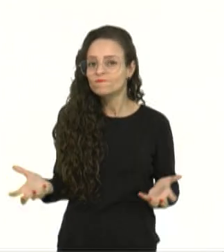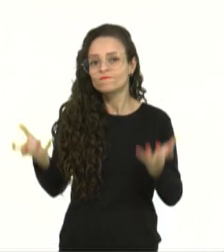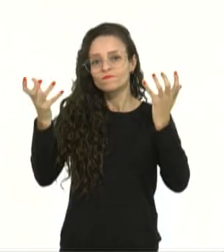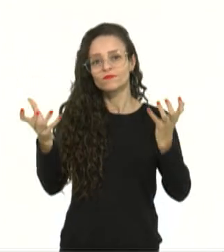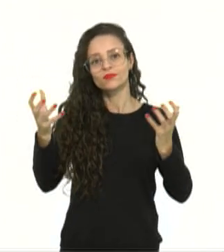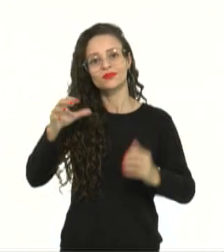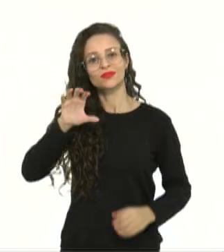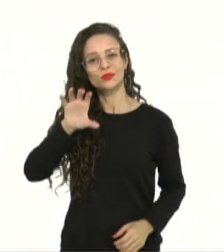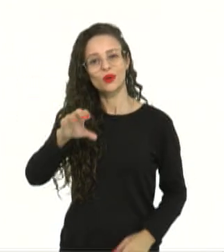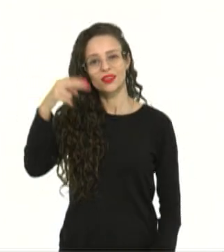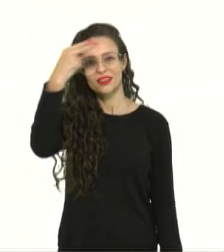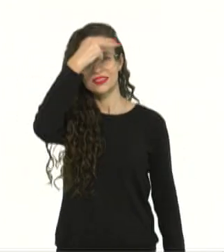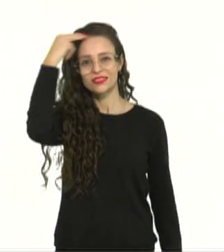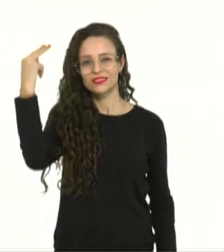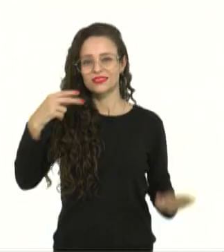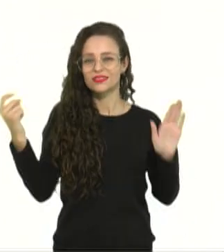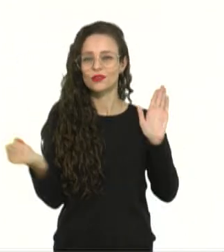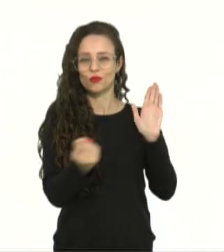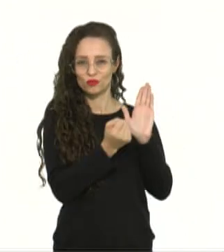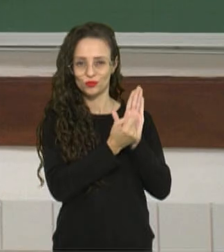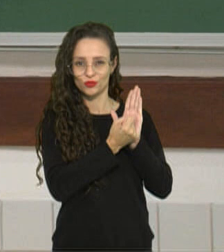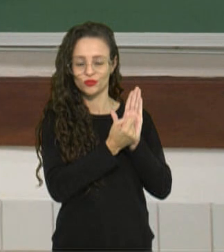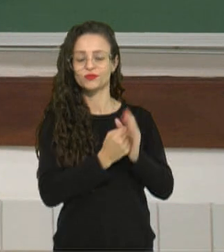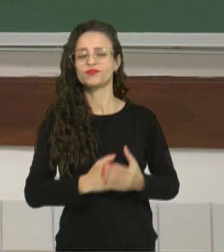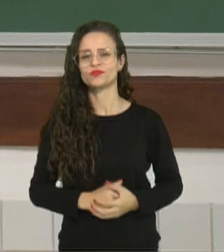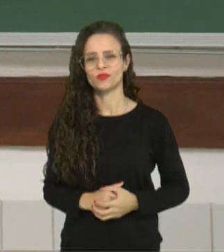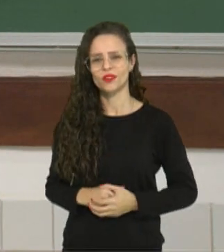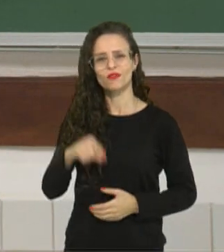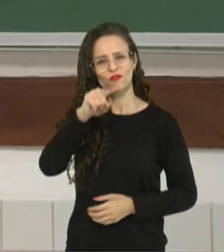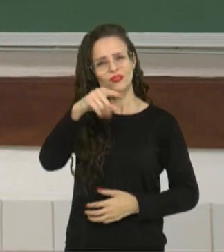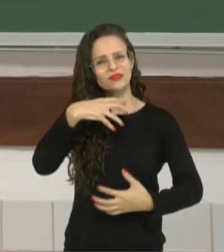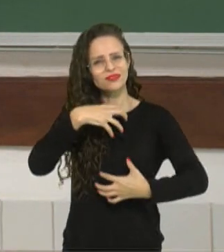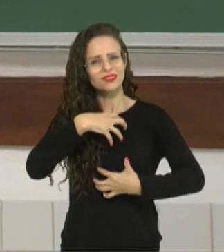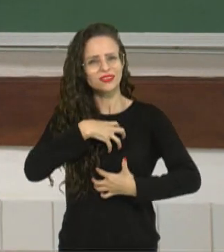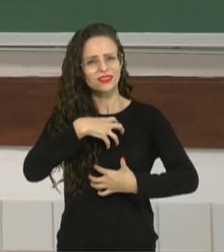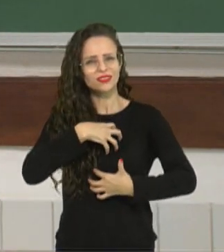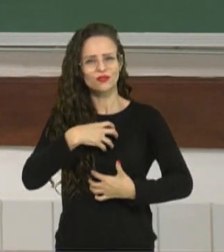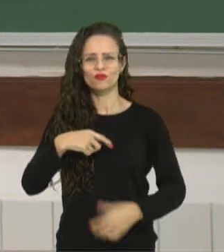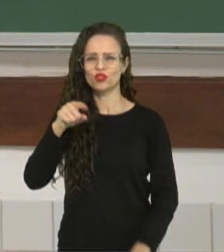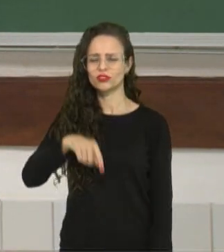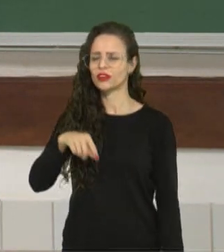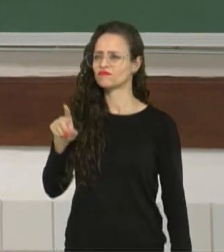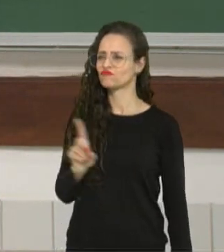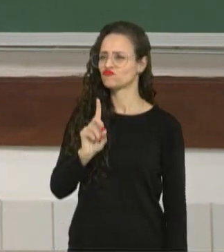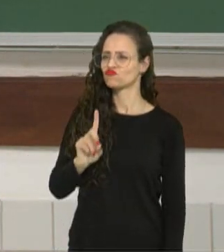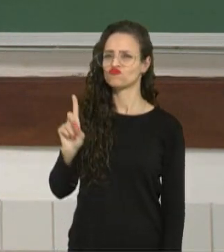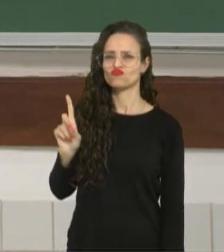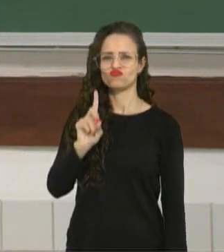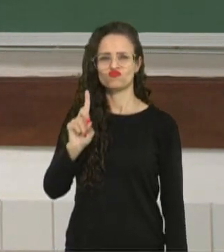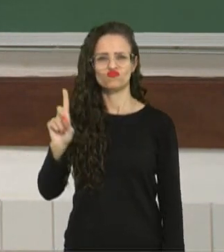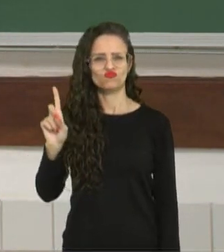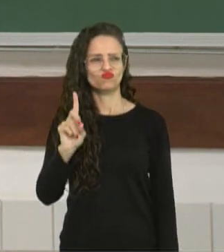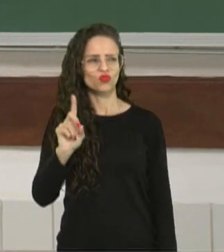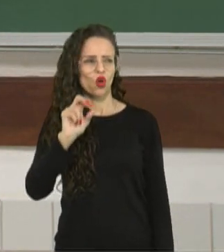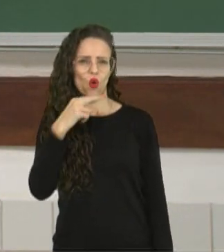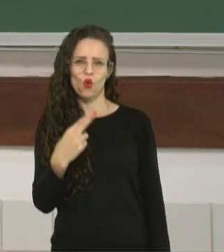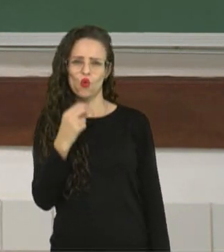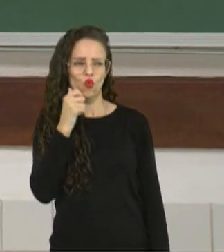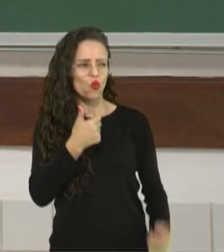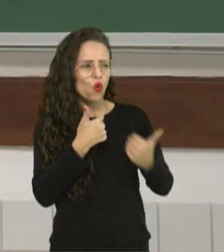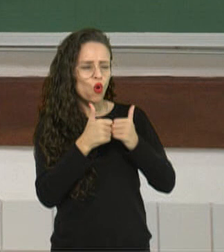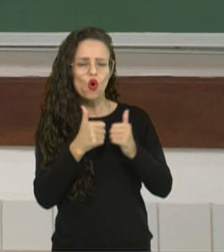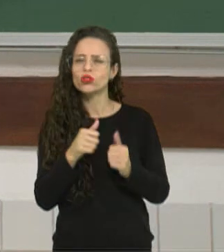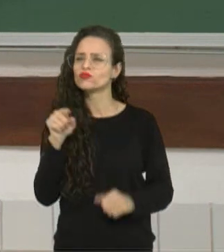certos estereótipos. Você já teve a sensação de que você está andando na rua, ou você pega um ônibus, ou você